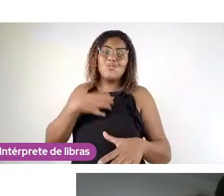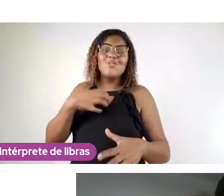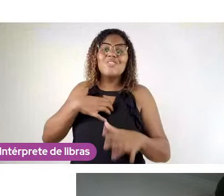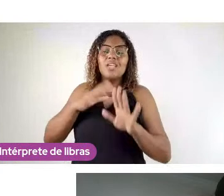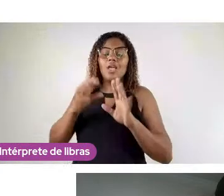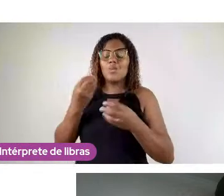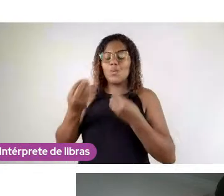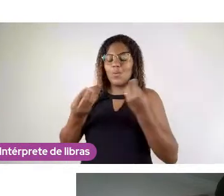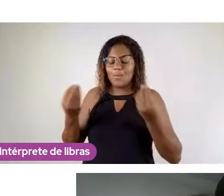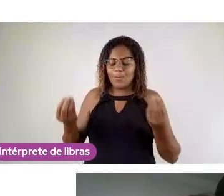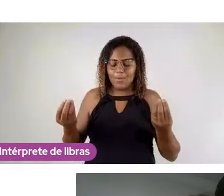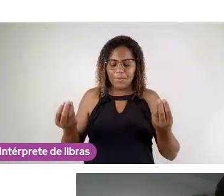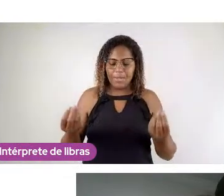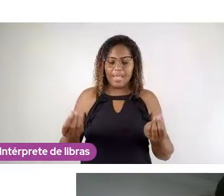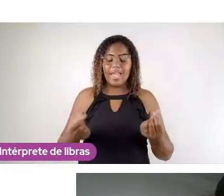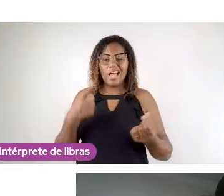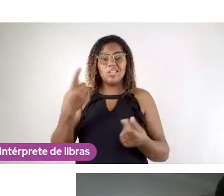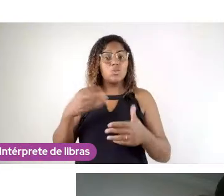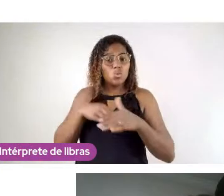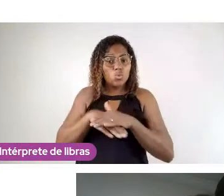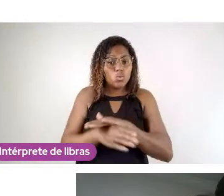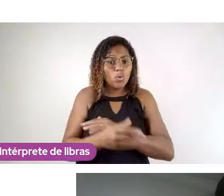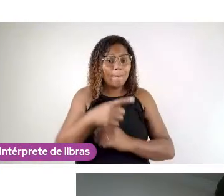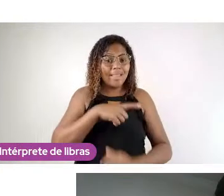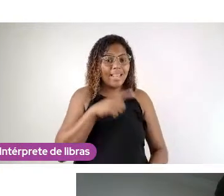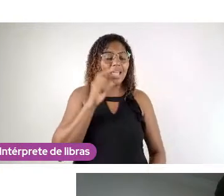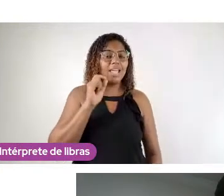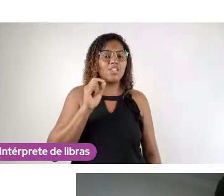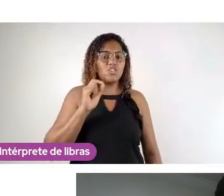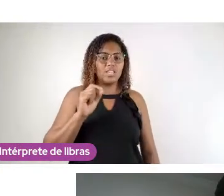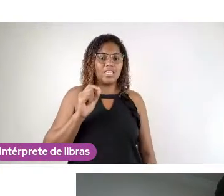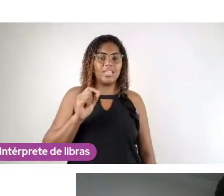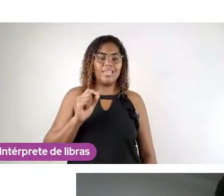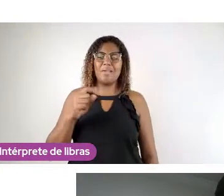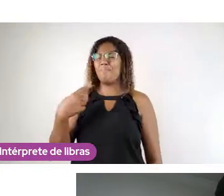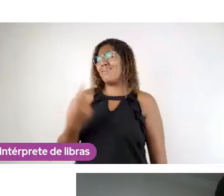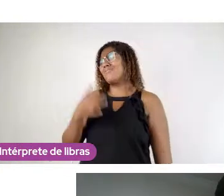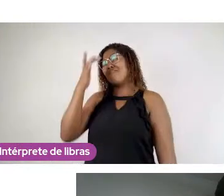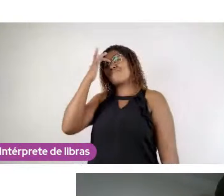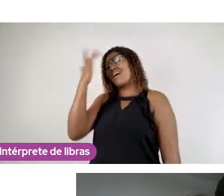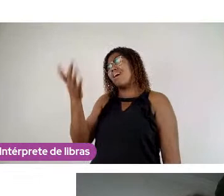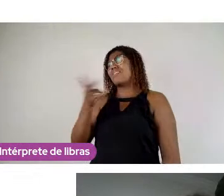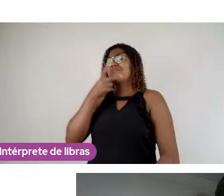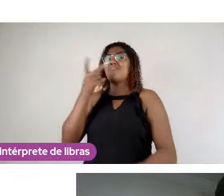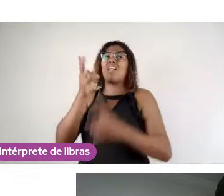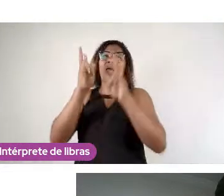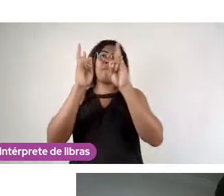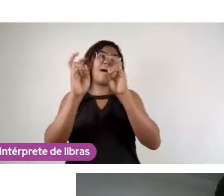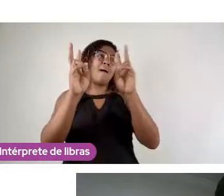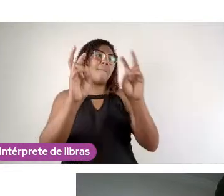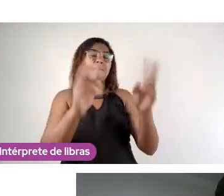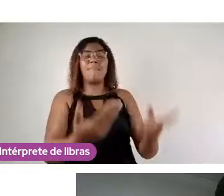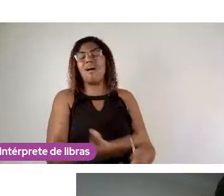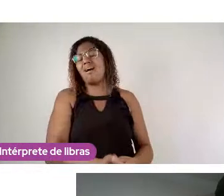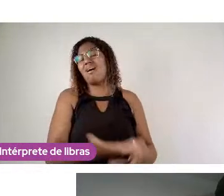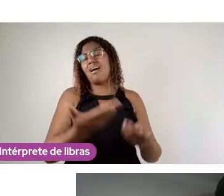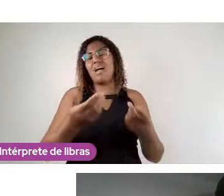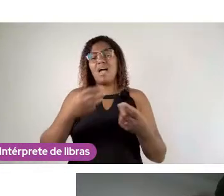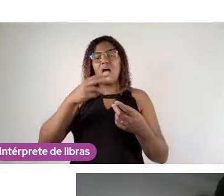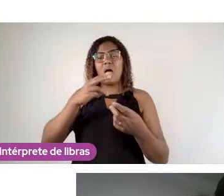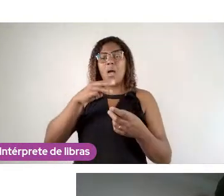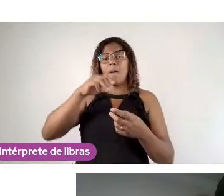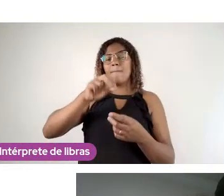disse, né, a gente está acostumado, para a gente é muito fácil falar sobre diatomácia, maré de